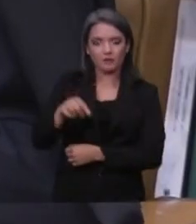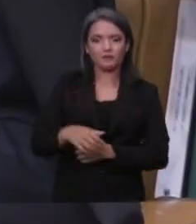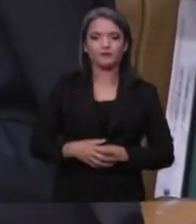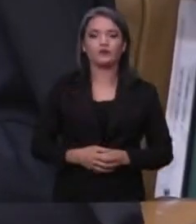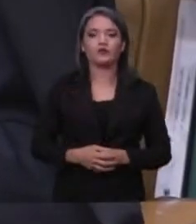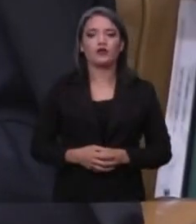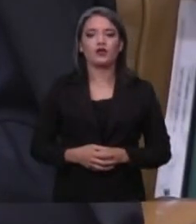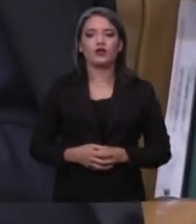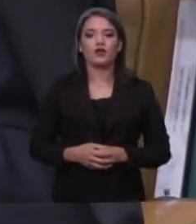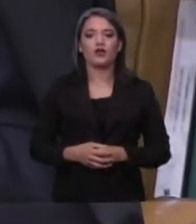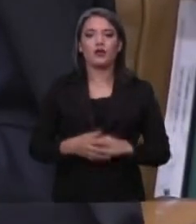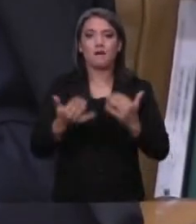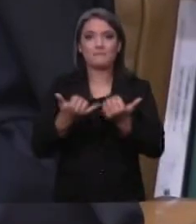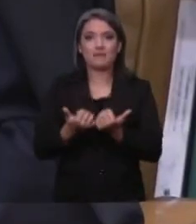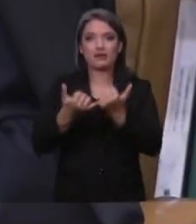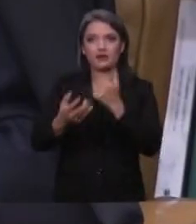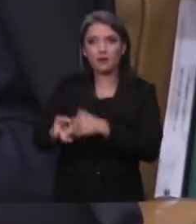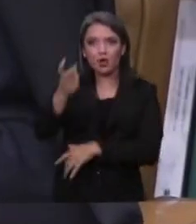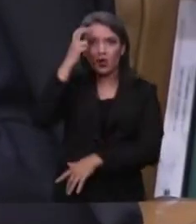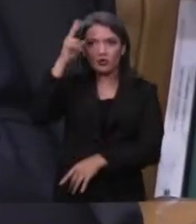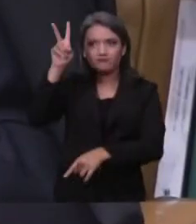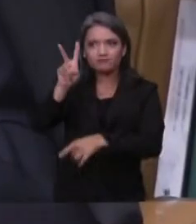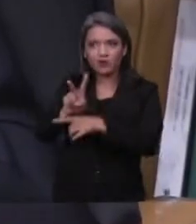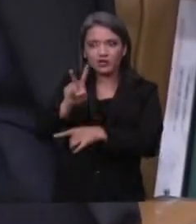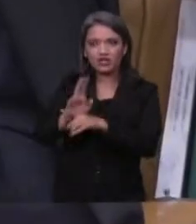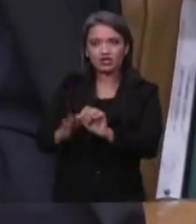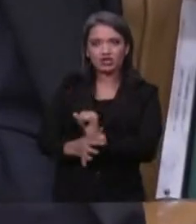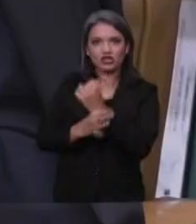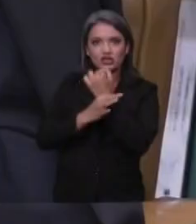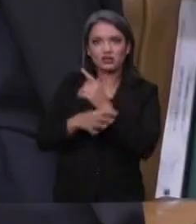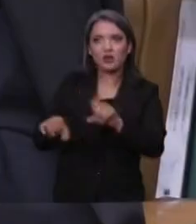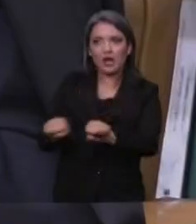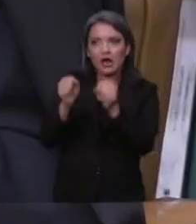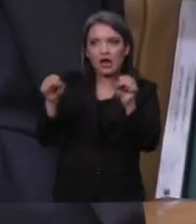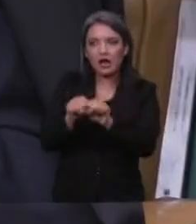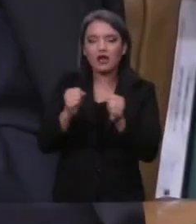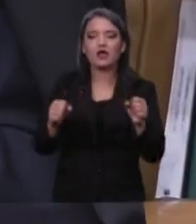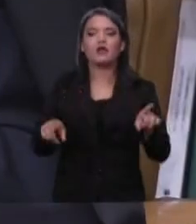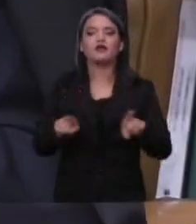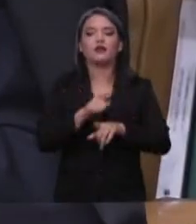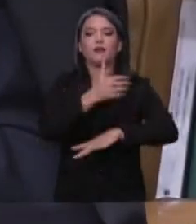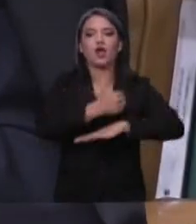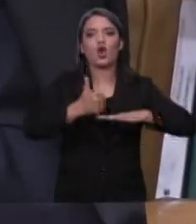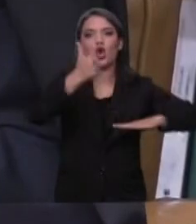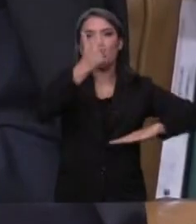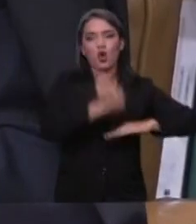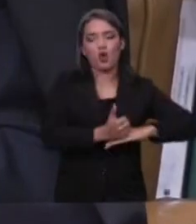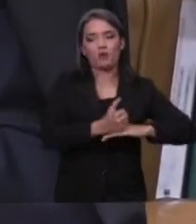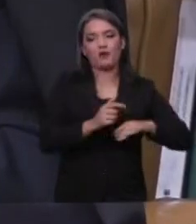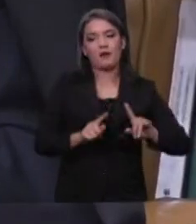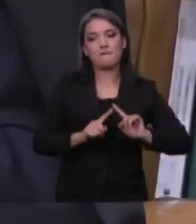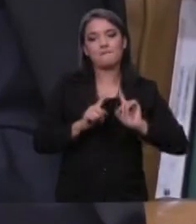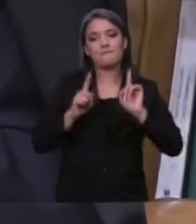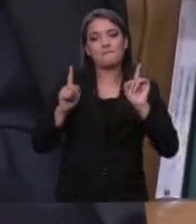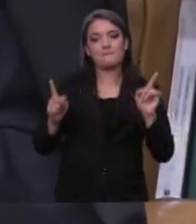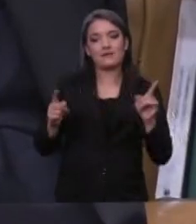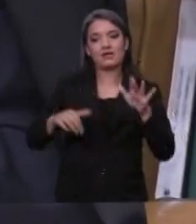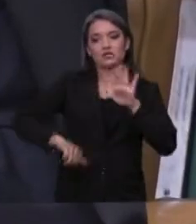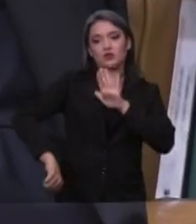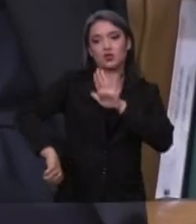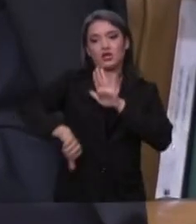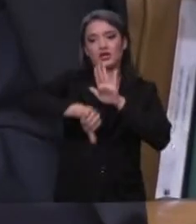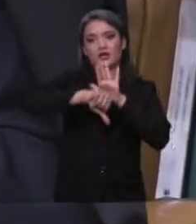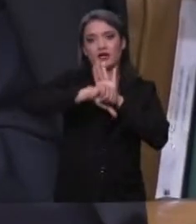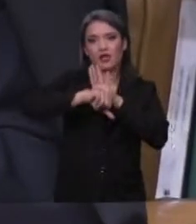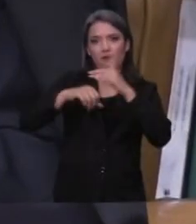deterioração do patrimônio tombado e golpe de Estado. Mas não estou condenando pelo crime de